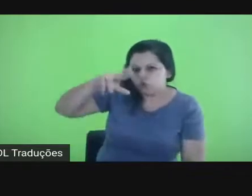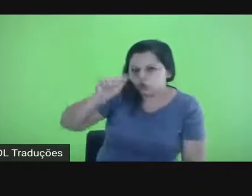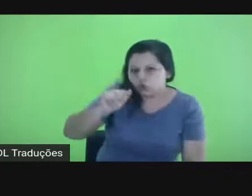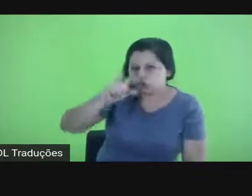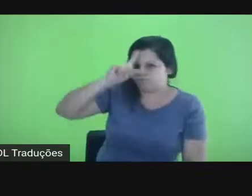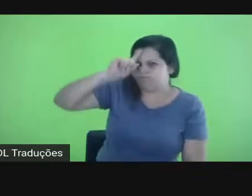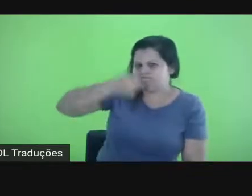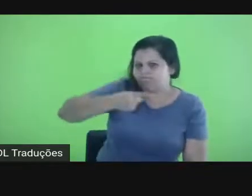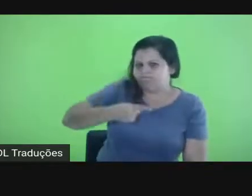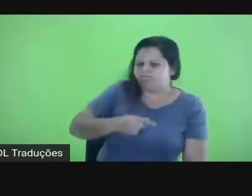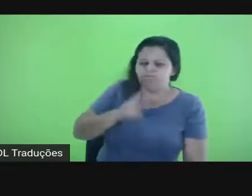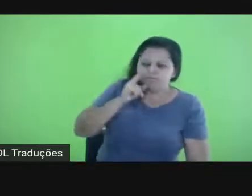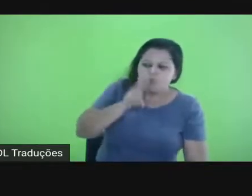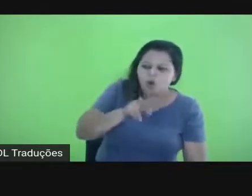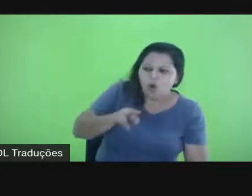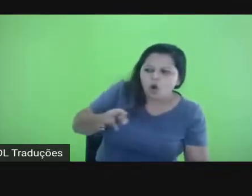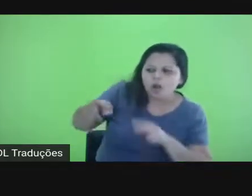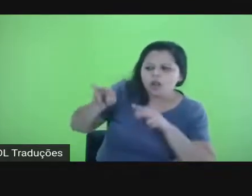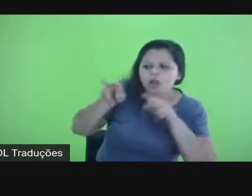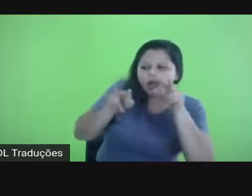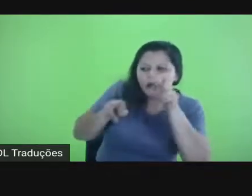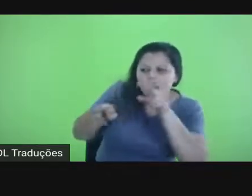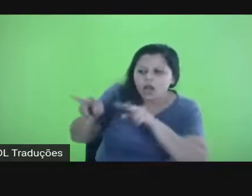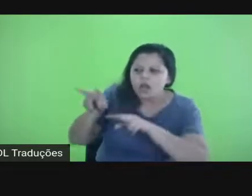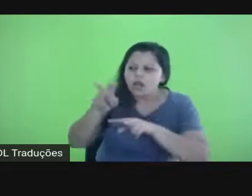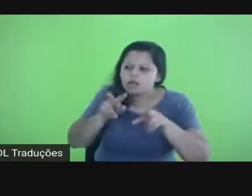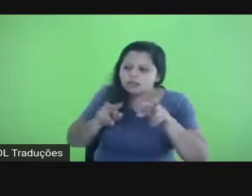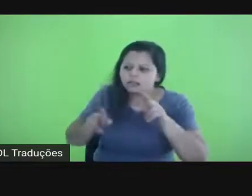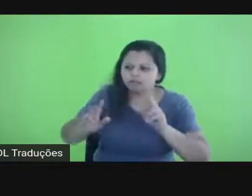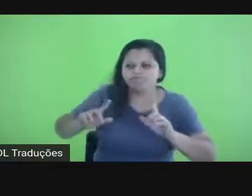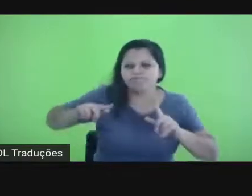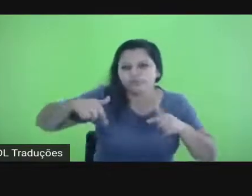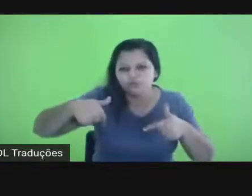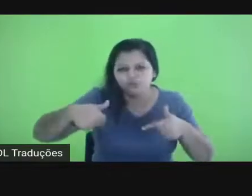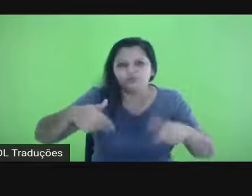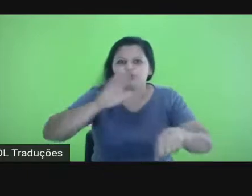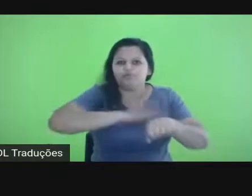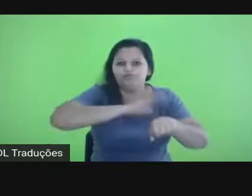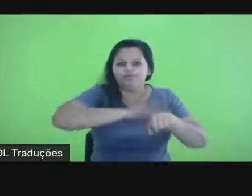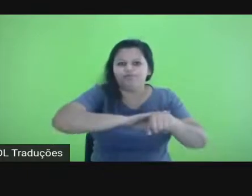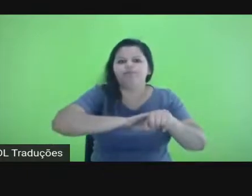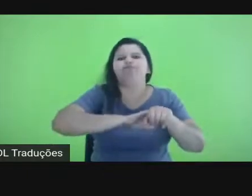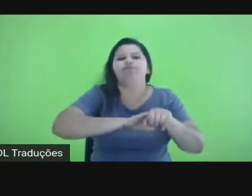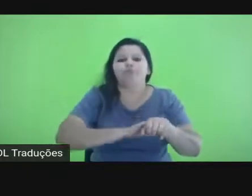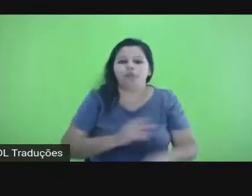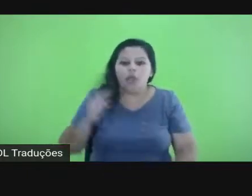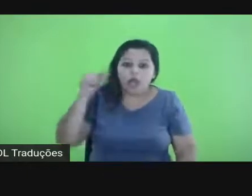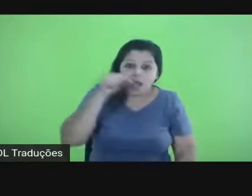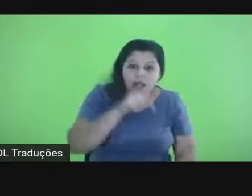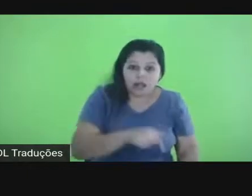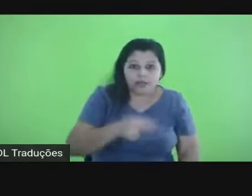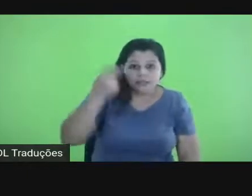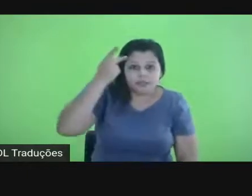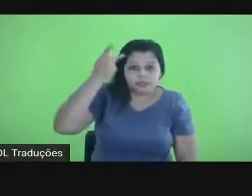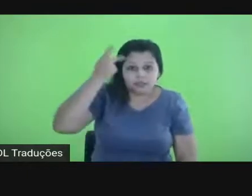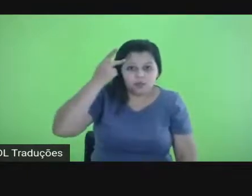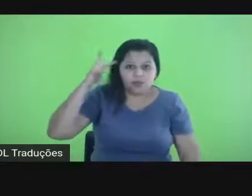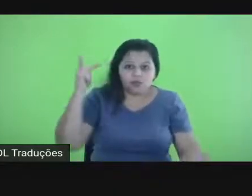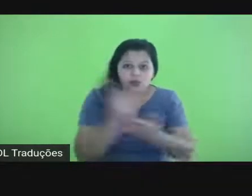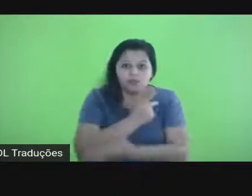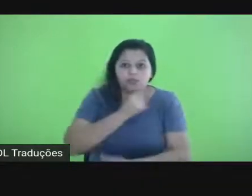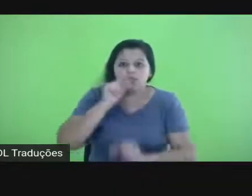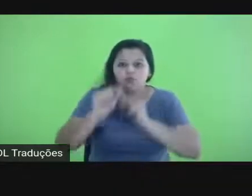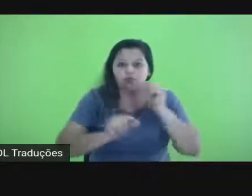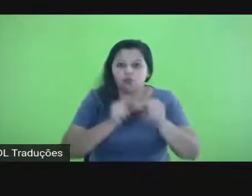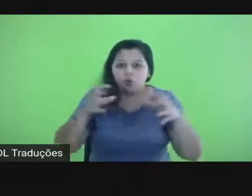através de olhares, através de uma série de atitudes. Teve aqui em São Paulo um caso uma vez que foi bem interessante, que é de uma turma de